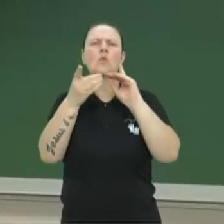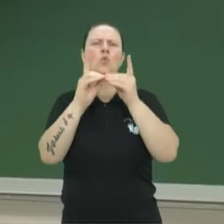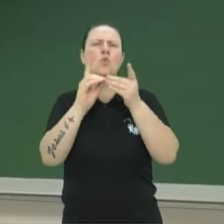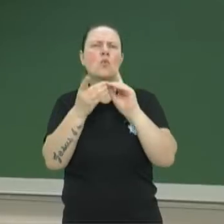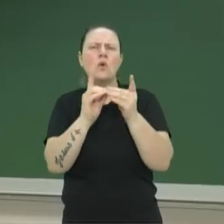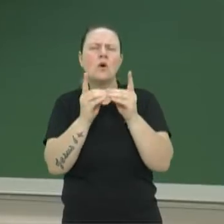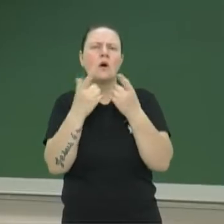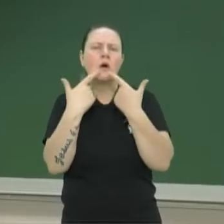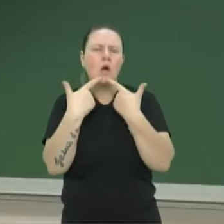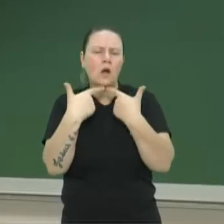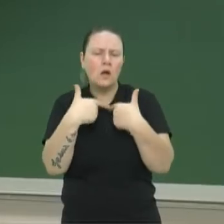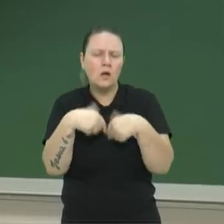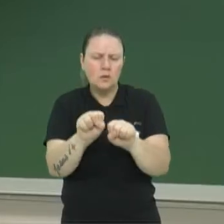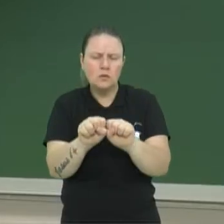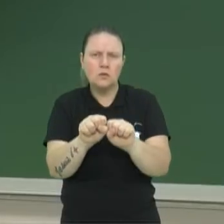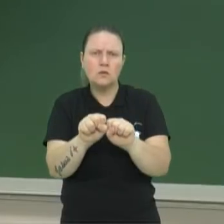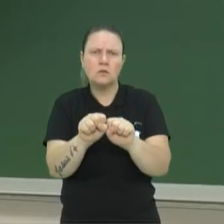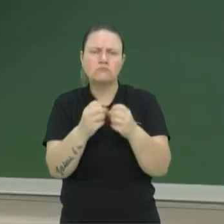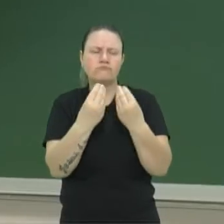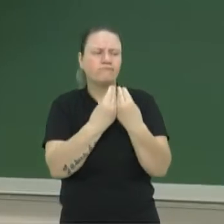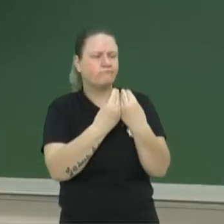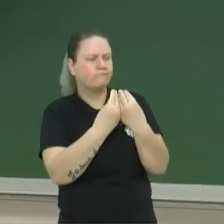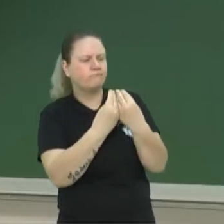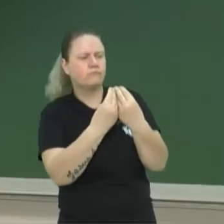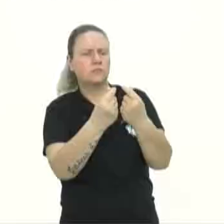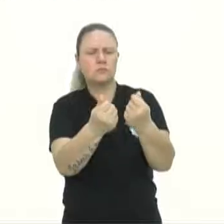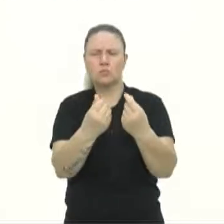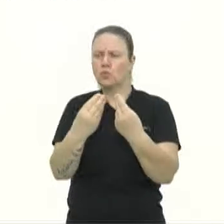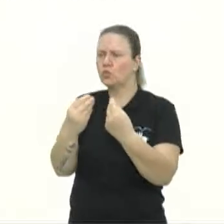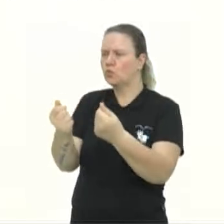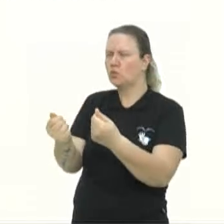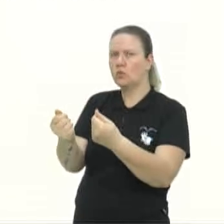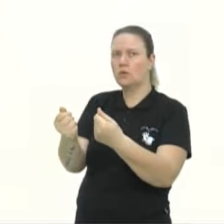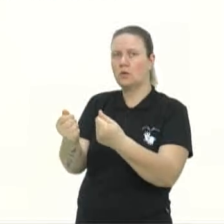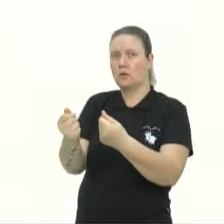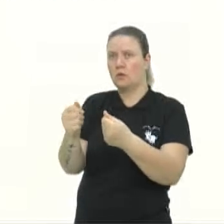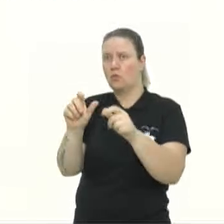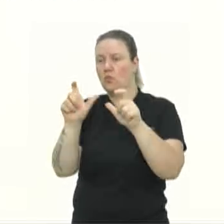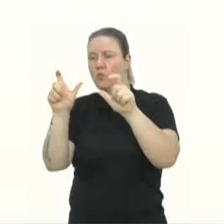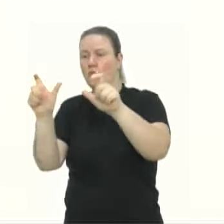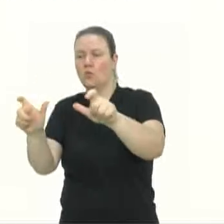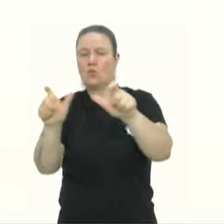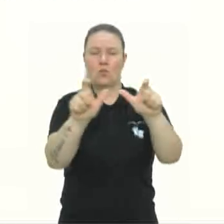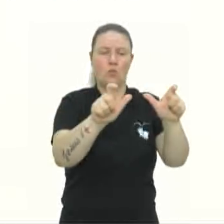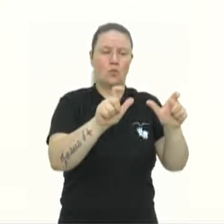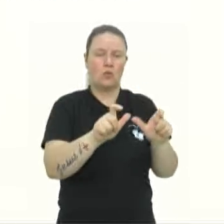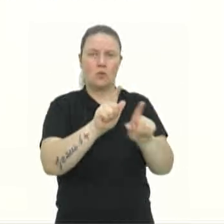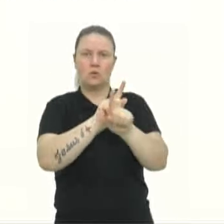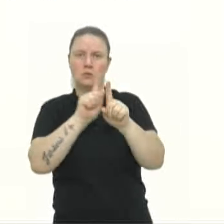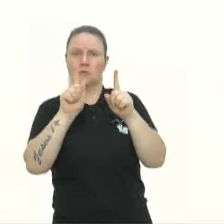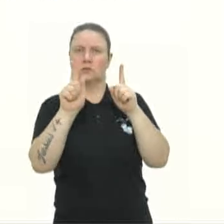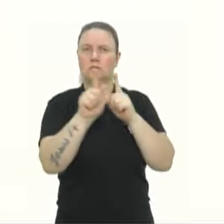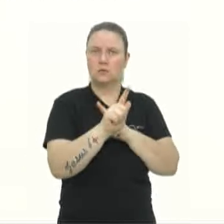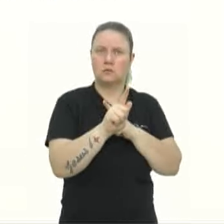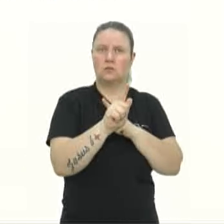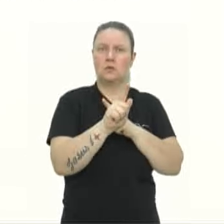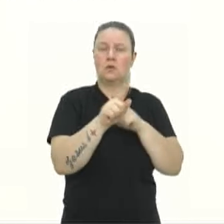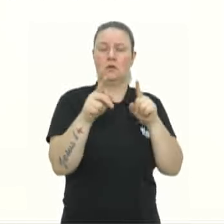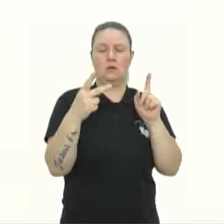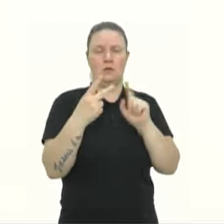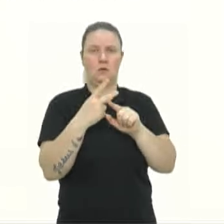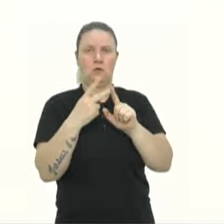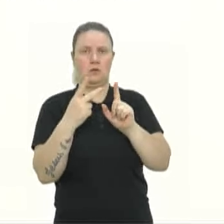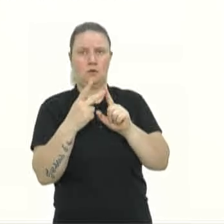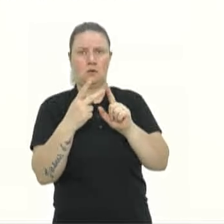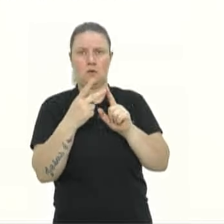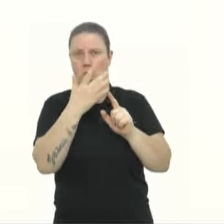torna a linguagem sensível, né, a fatores como a região geográfica, né, o gênero da